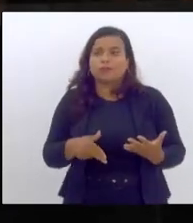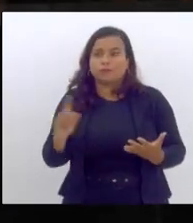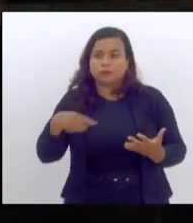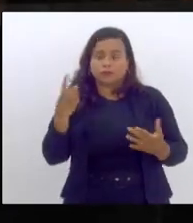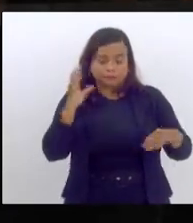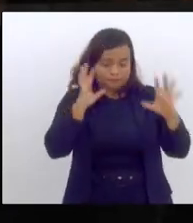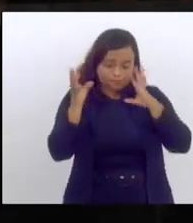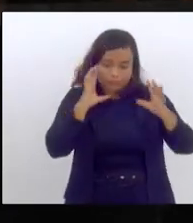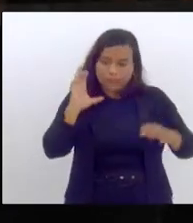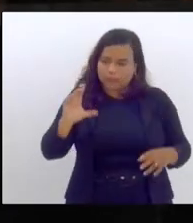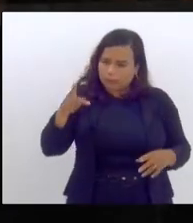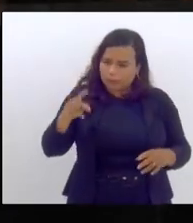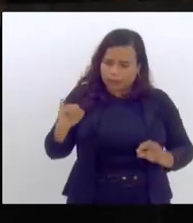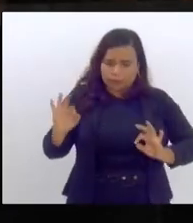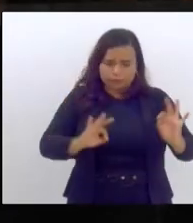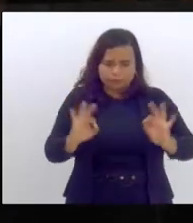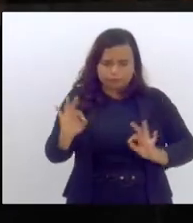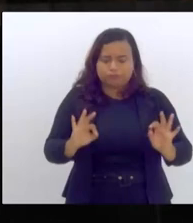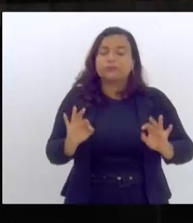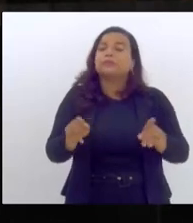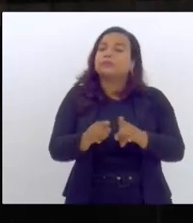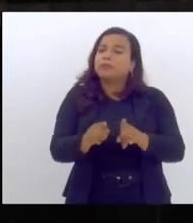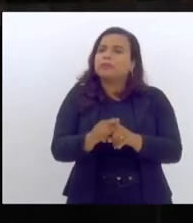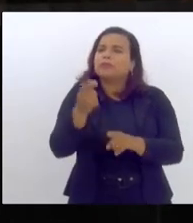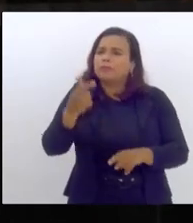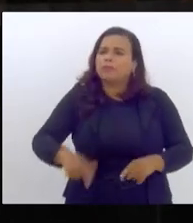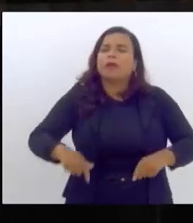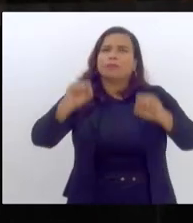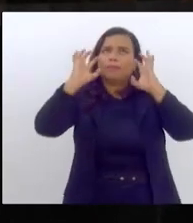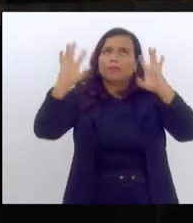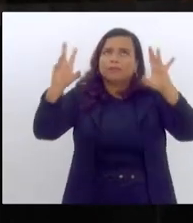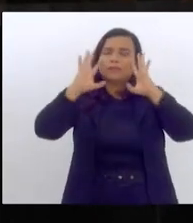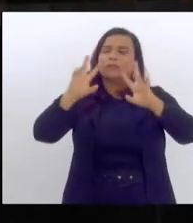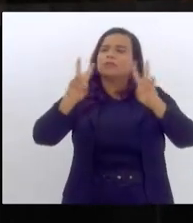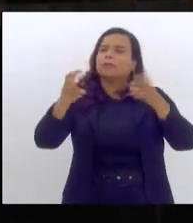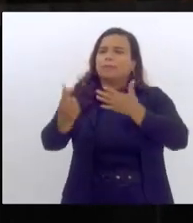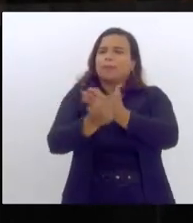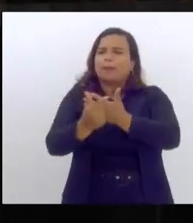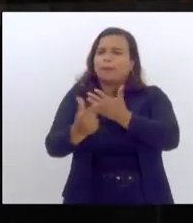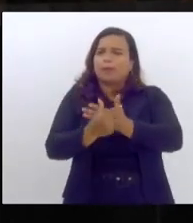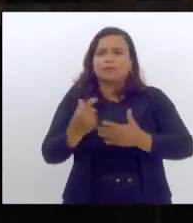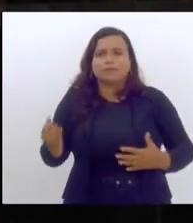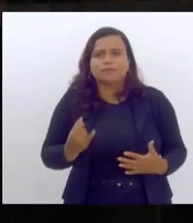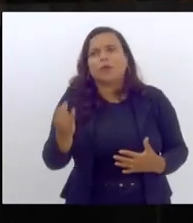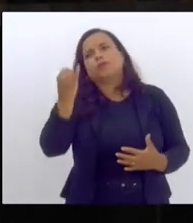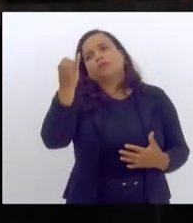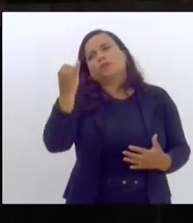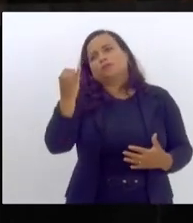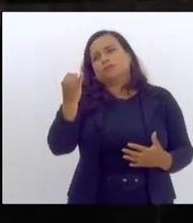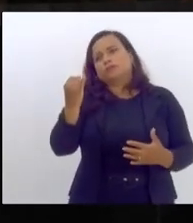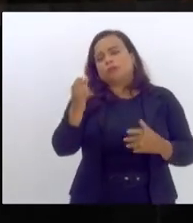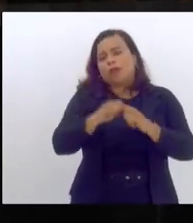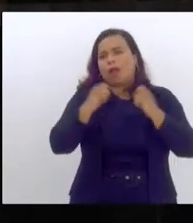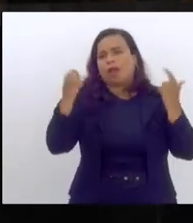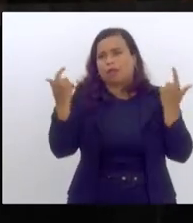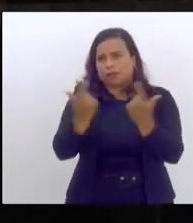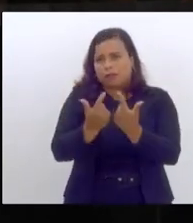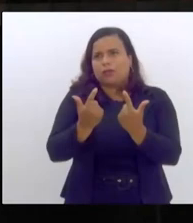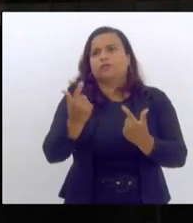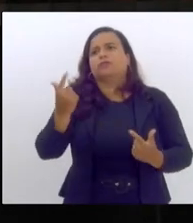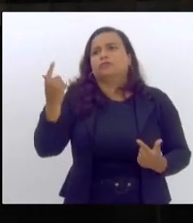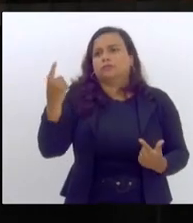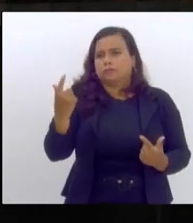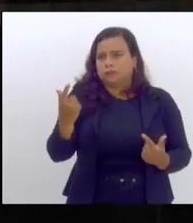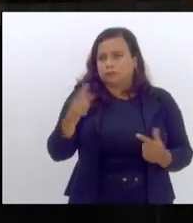essa CPI, mas também para que a gente possa refletir no papel fundamental e importante que a Assembleia Legislativa tem